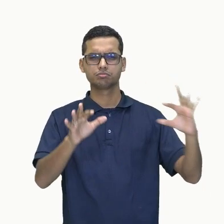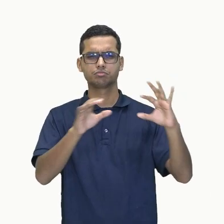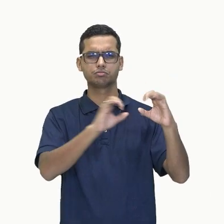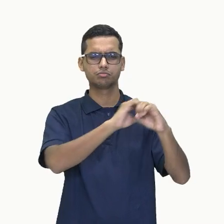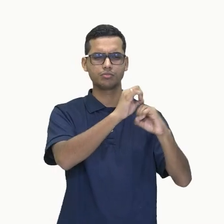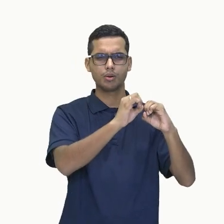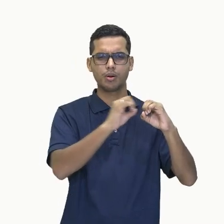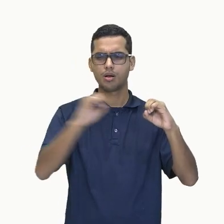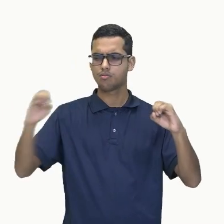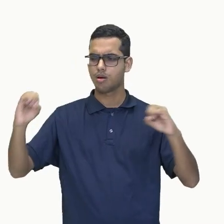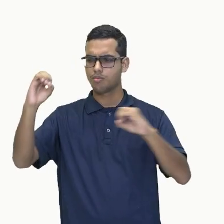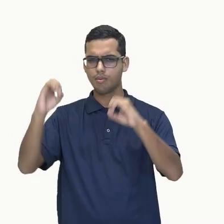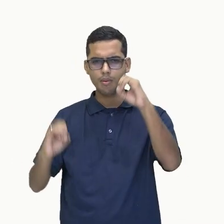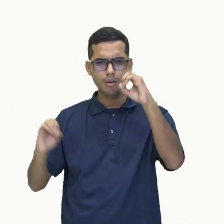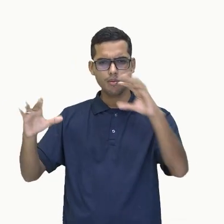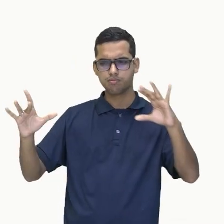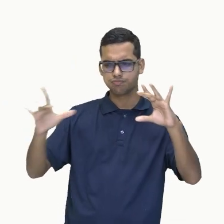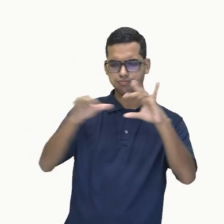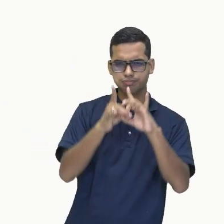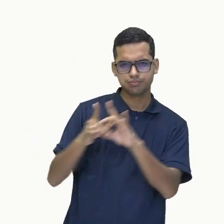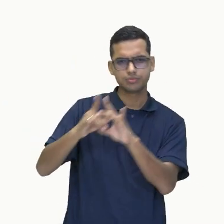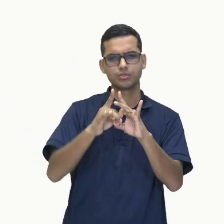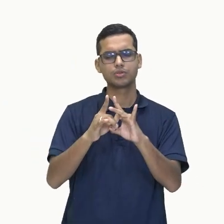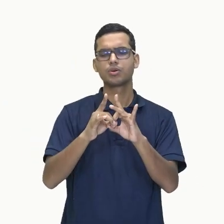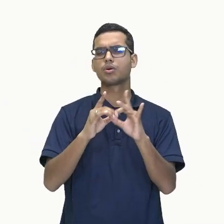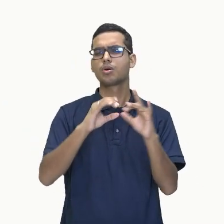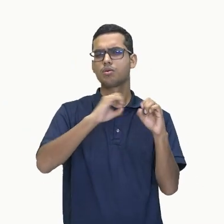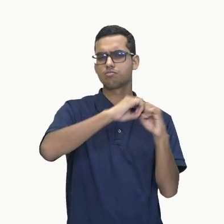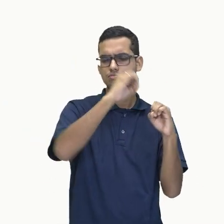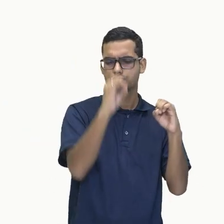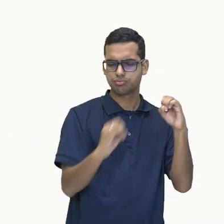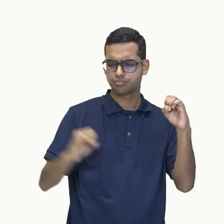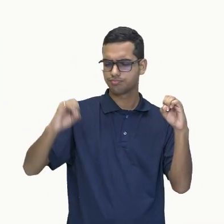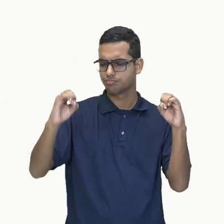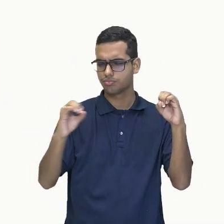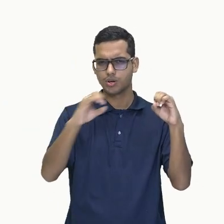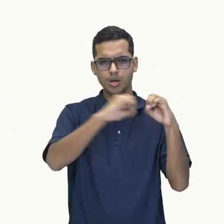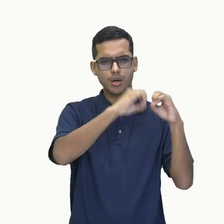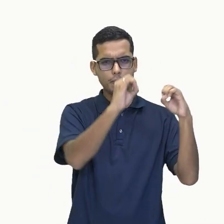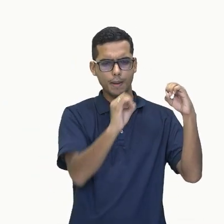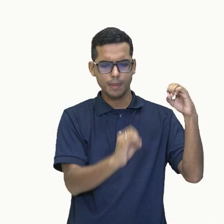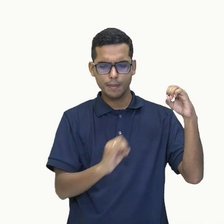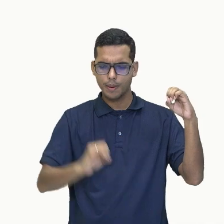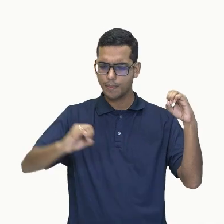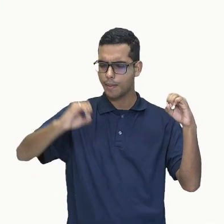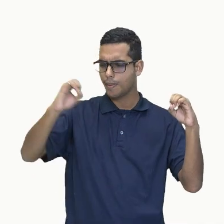quando eles vão se juntar, eles vão começar a formar